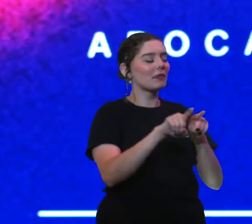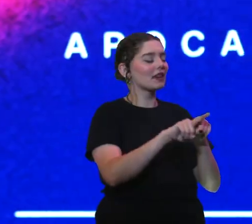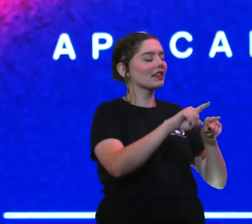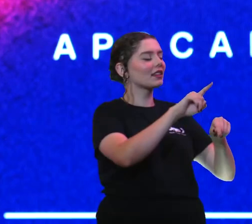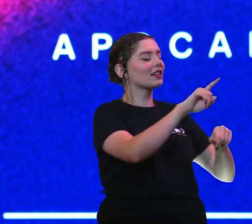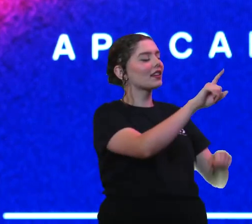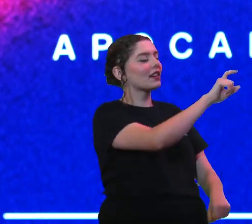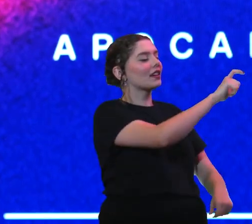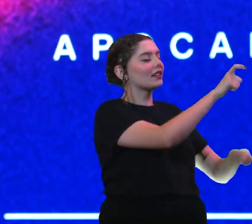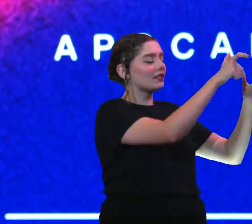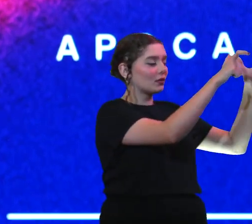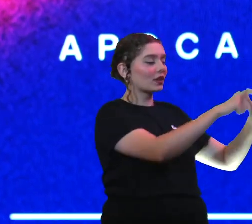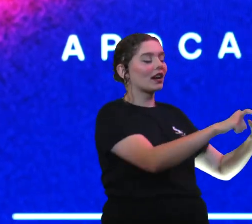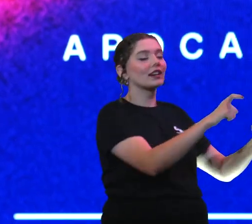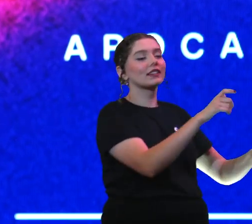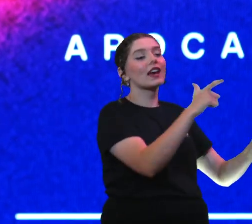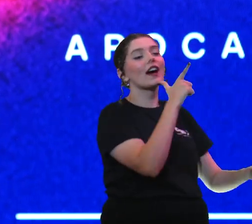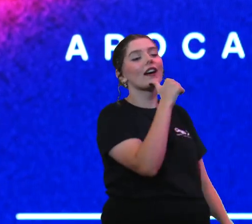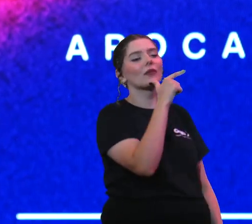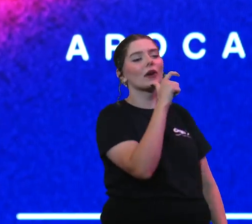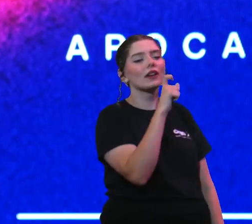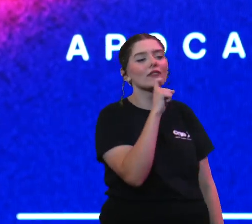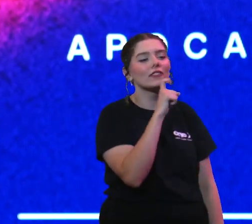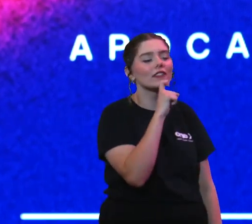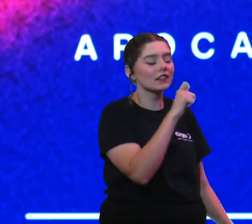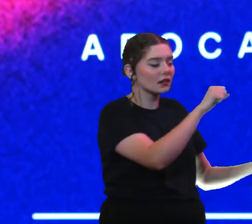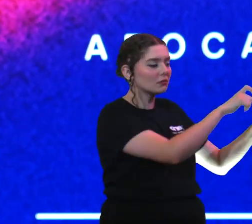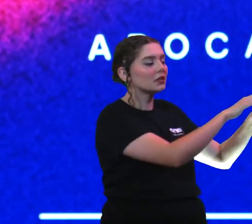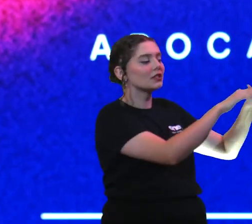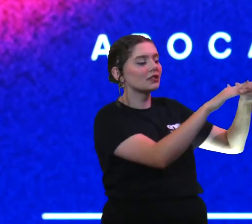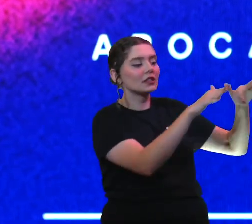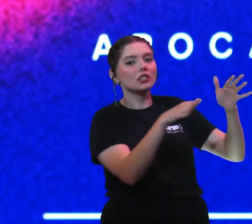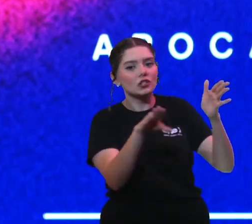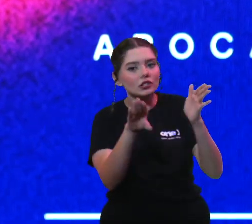cidade extremamente rica. E por